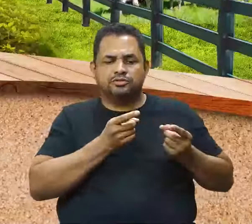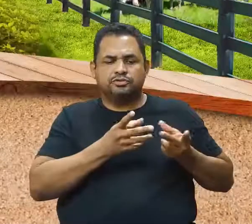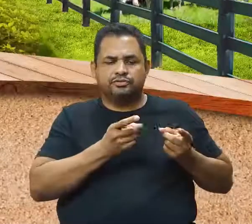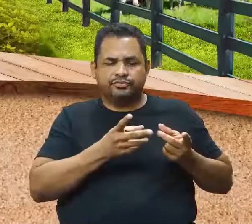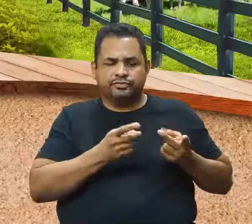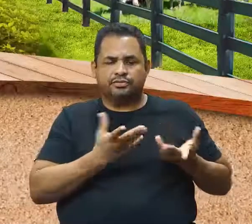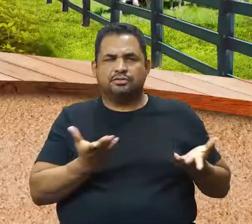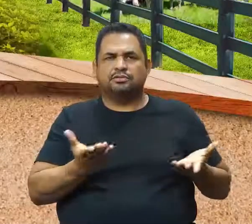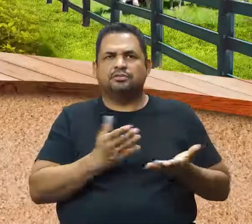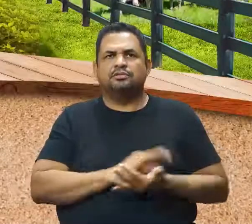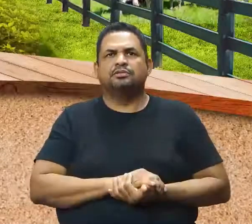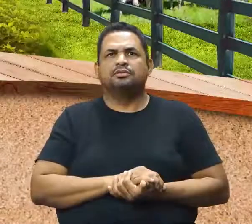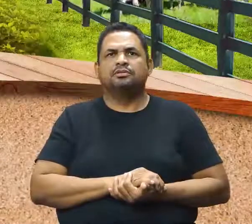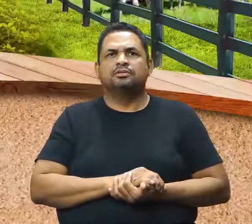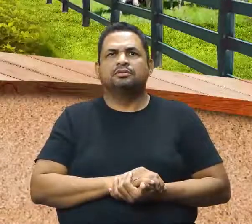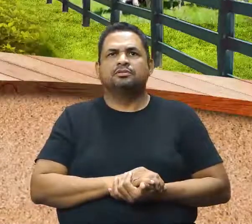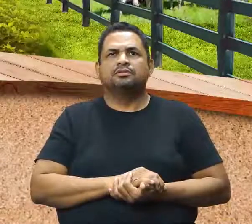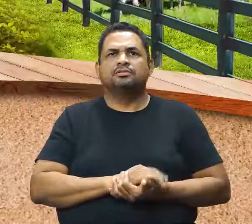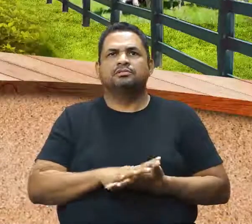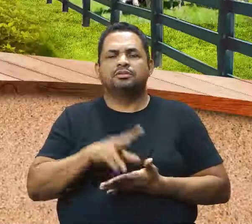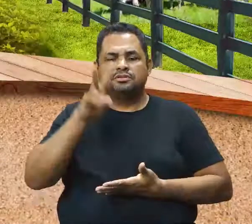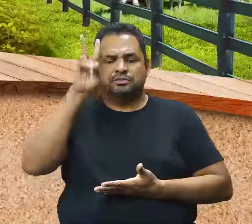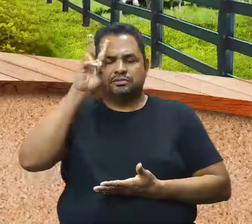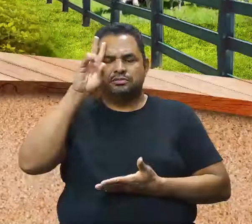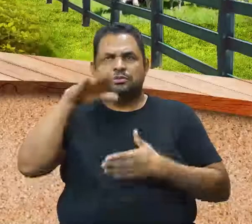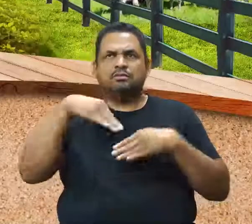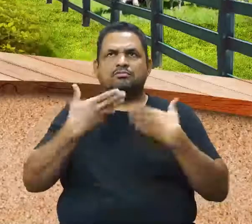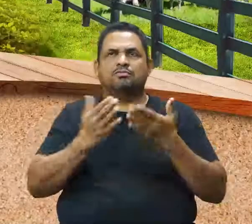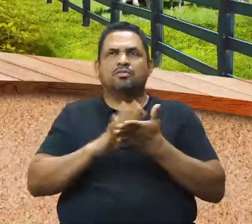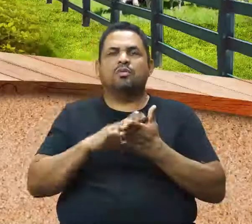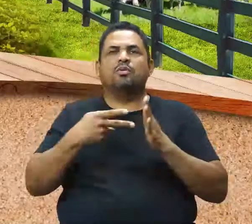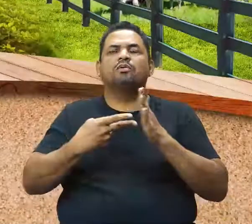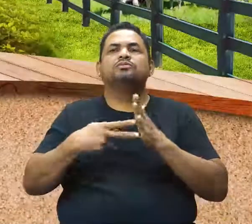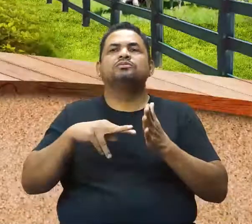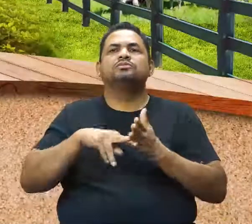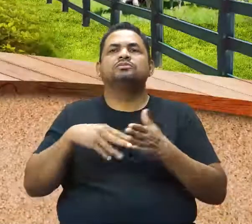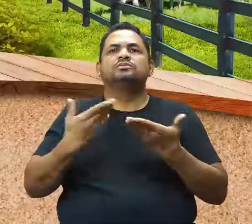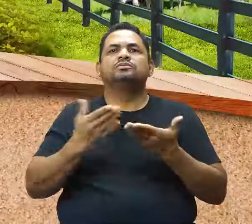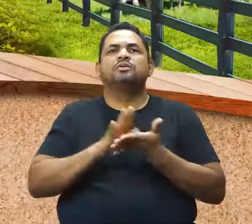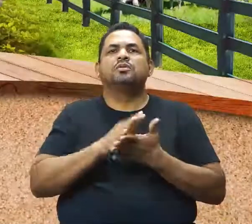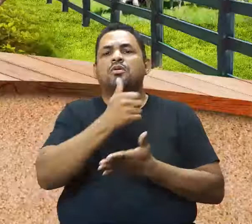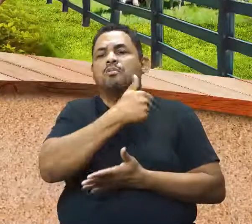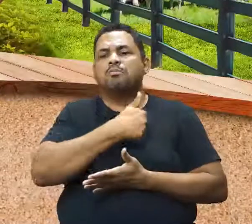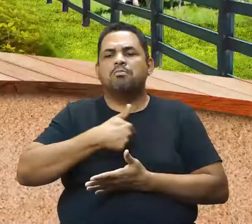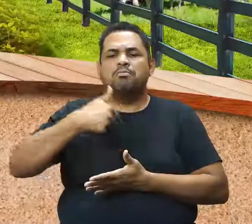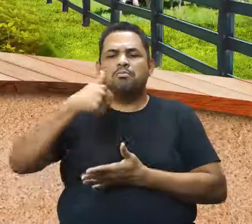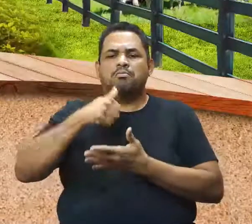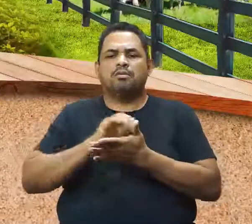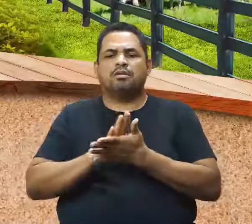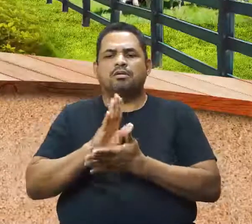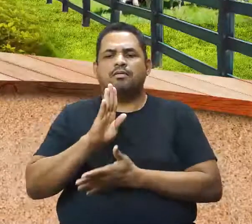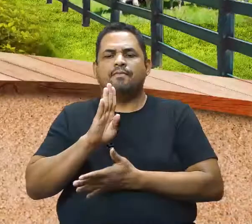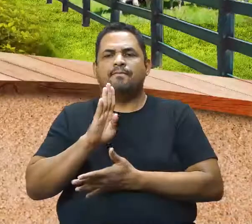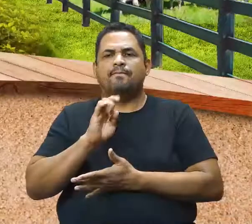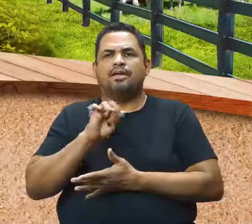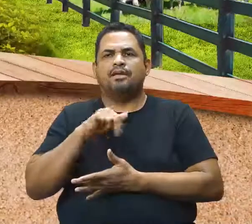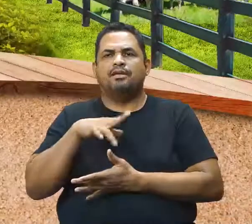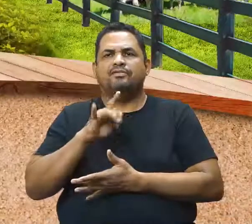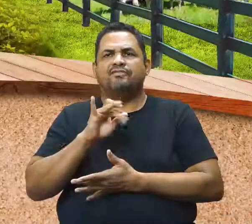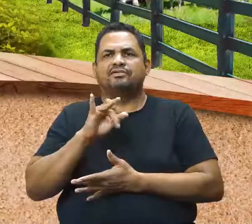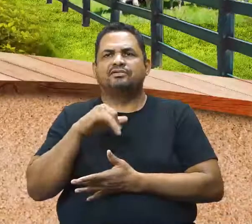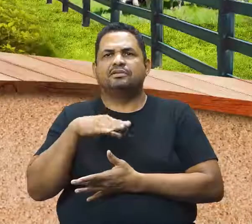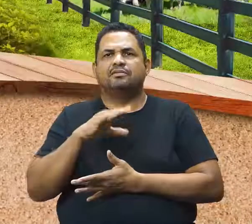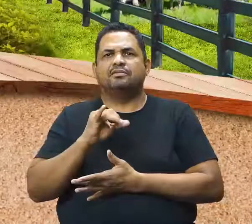comercialização. Então, só para a gente resgatar, o que significa, professor, o beneficiamento? É quando a gente faz